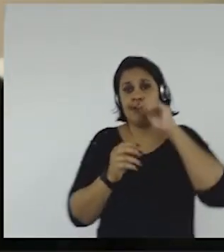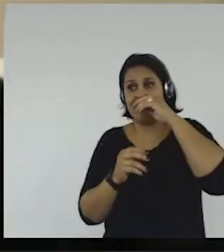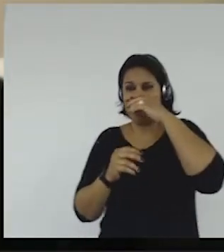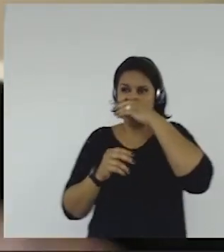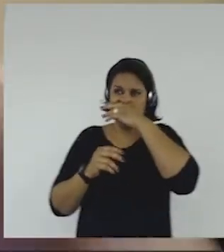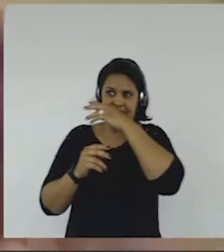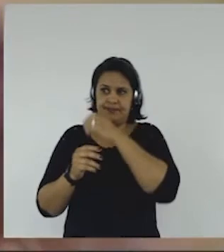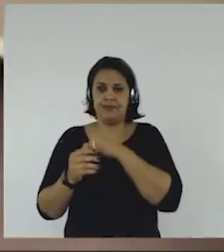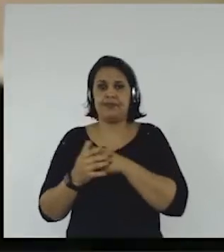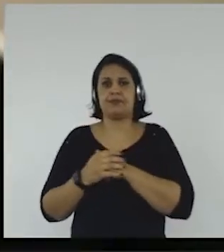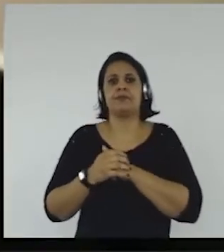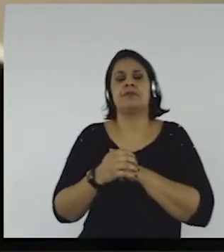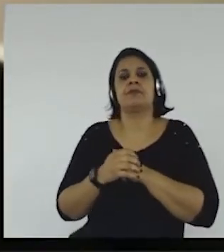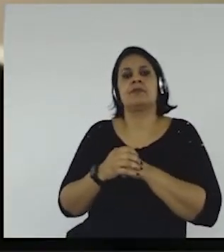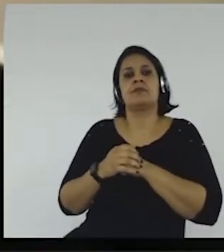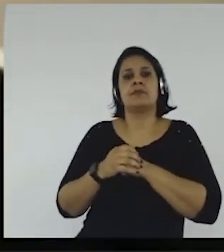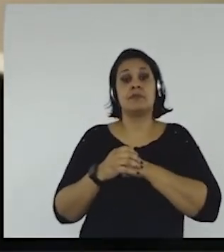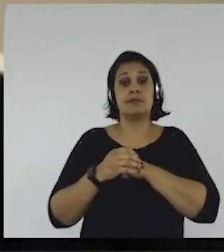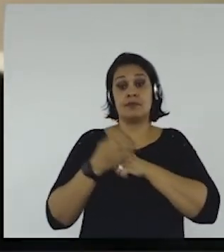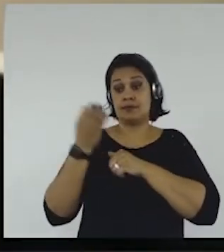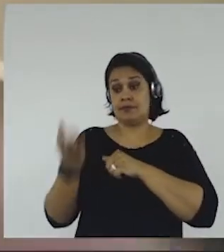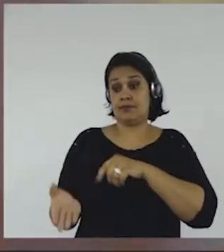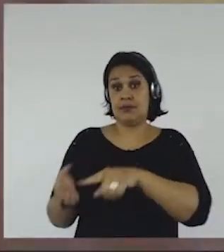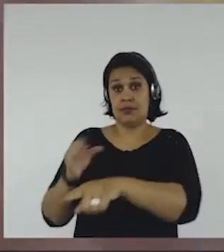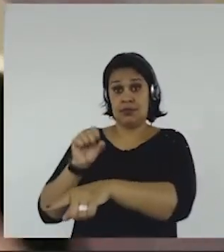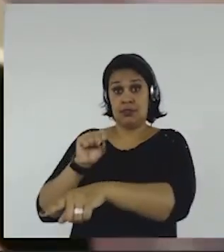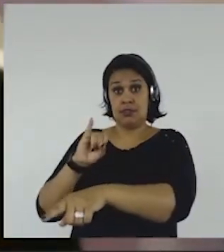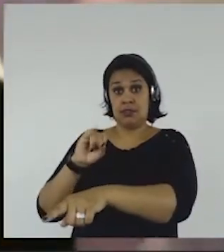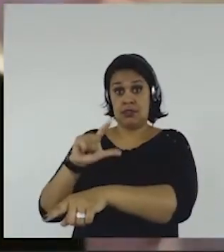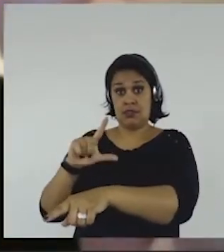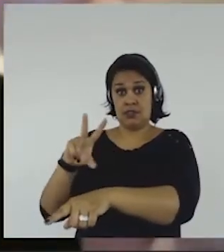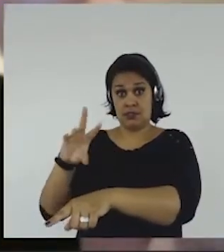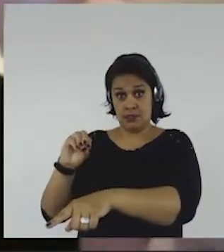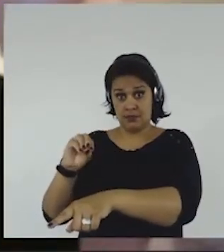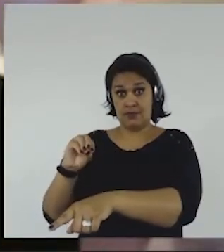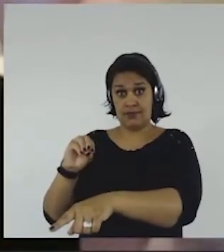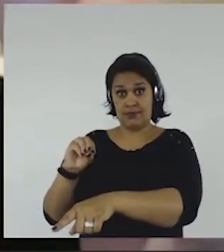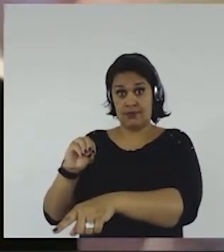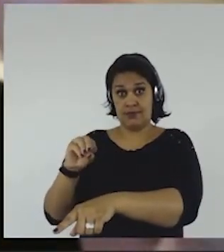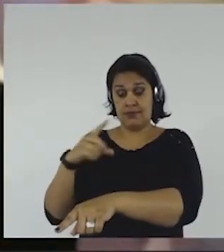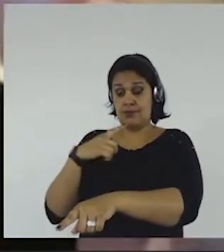Vejam, Silvio Capanema tinha a disciplina